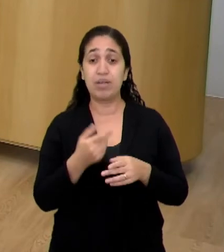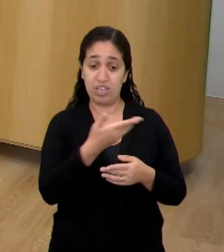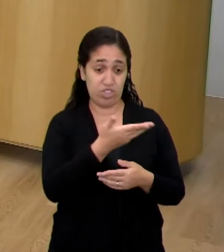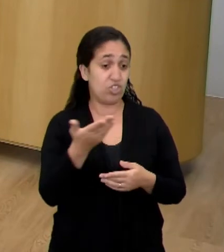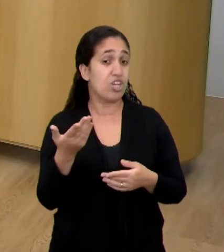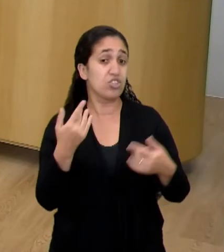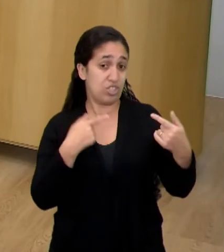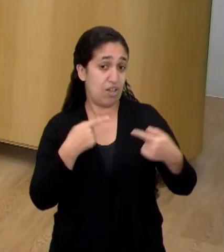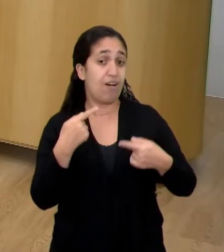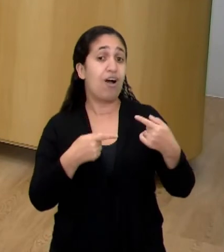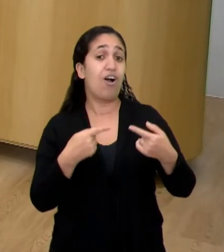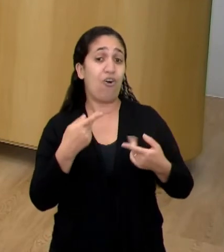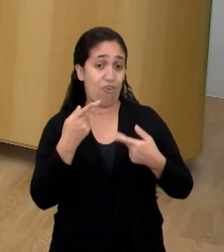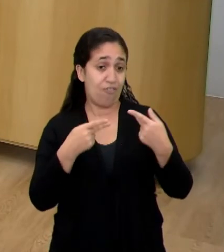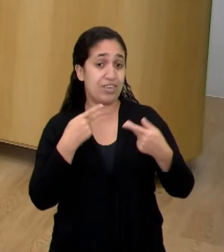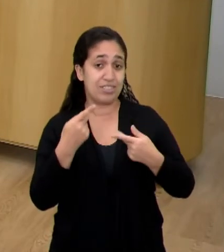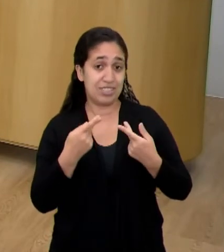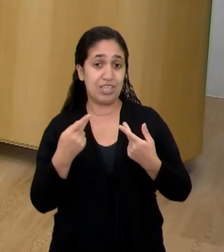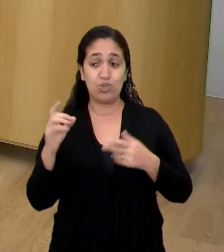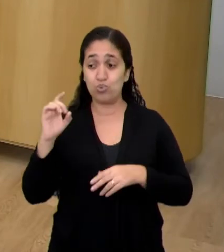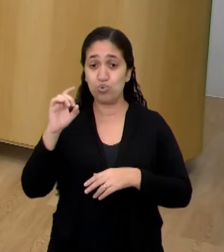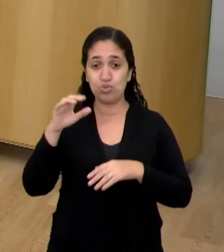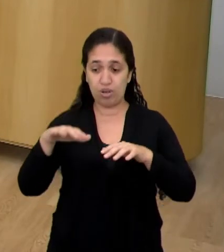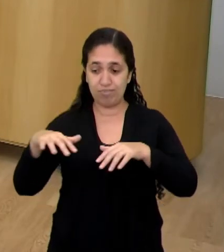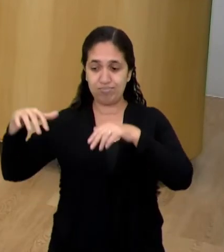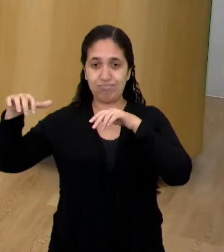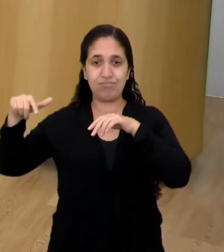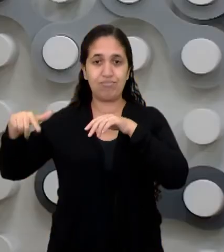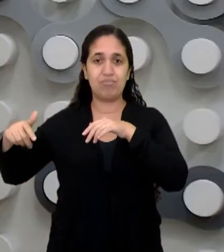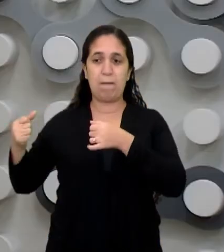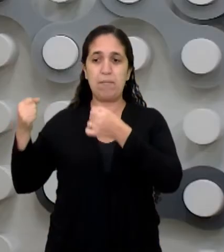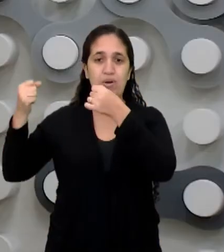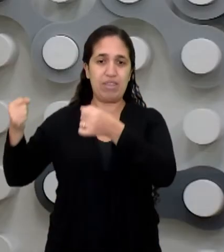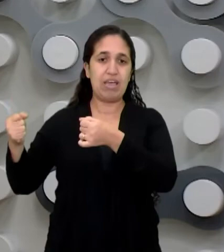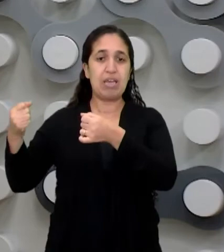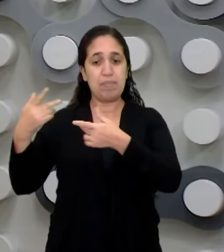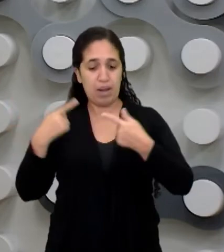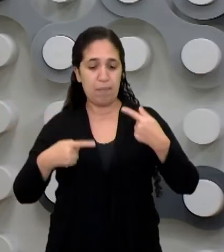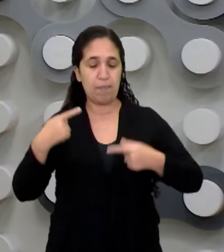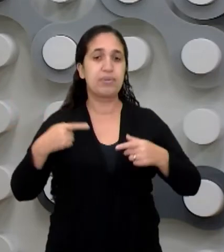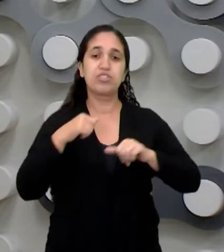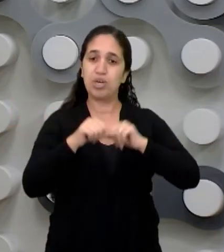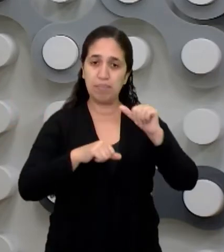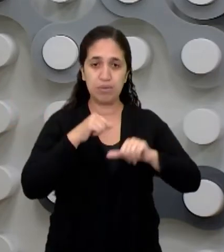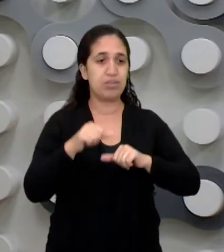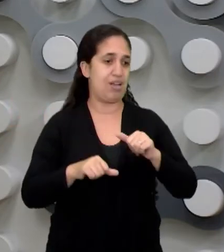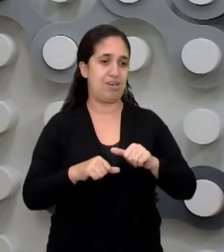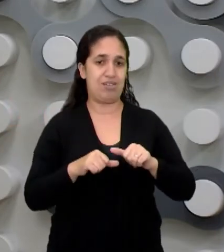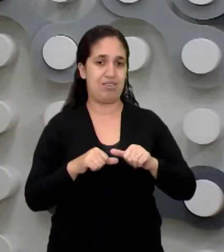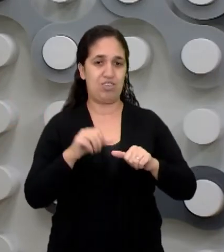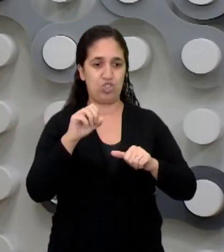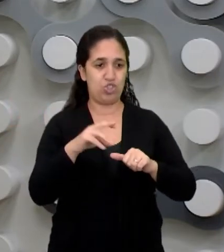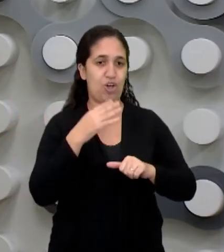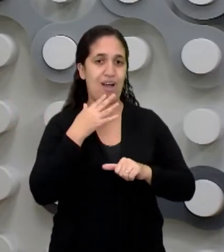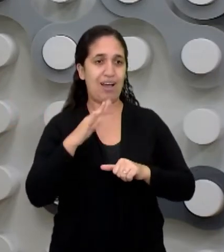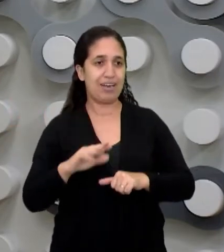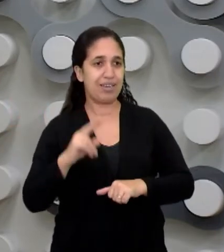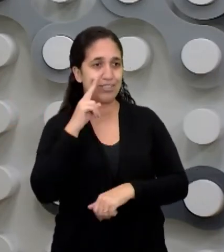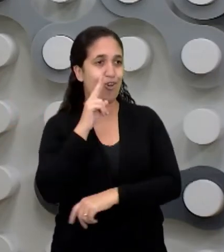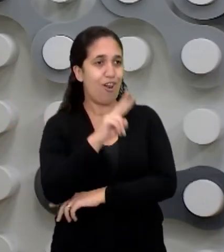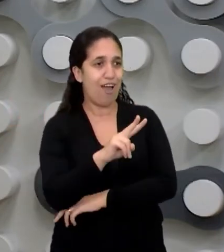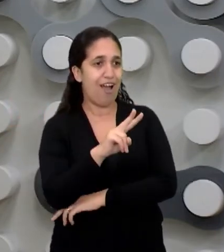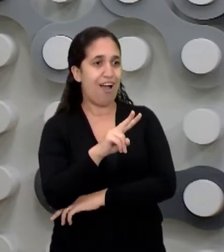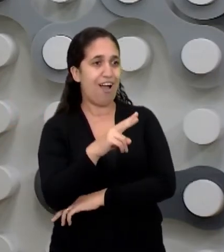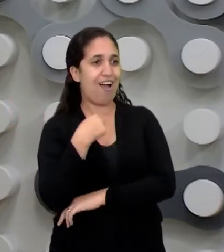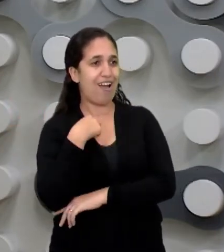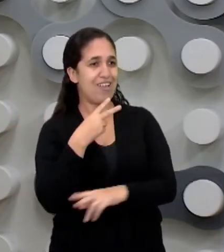só no espaço de poder das cadeiras eletivas mesmo, para poder mudar essas políticas. Porque é que nem ela falou, não basta a criança olhar para lá e falar assim, eu me